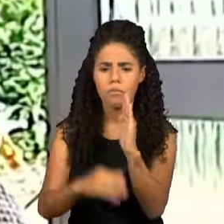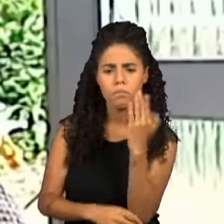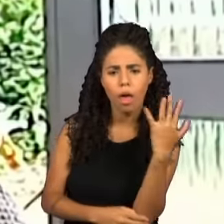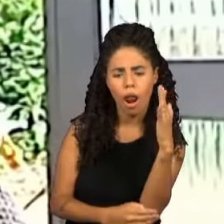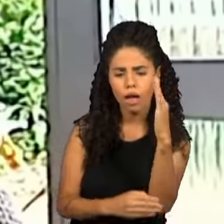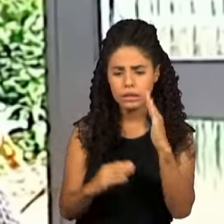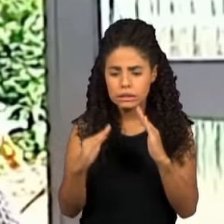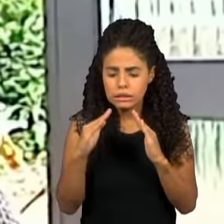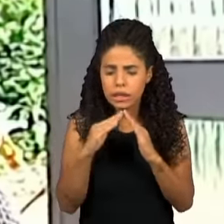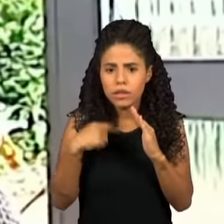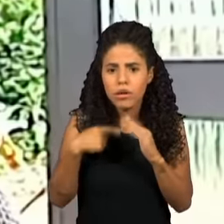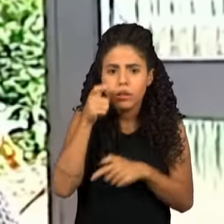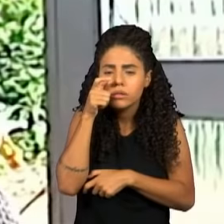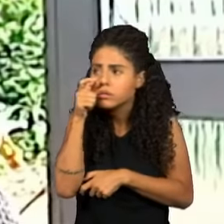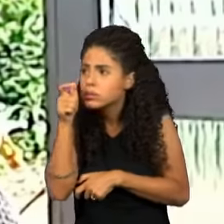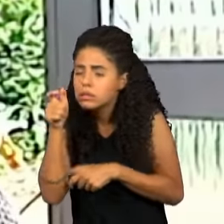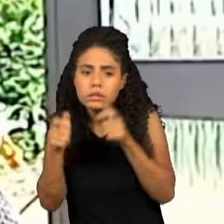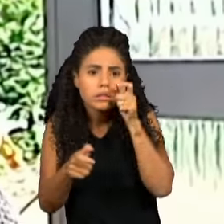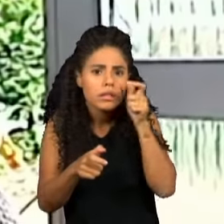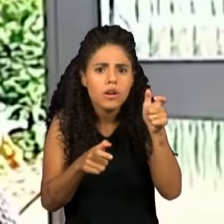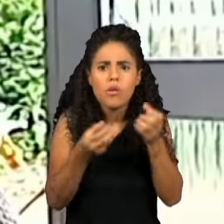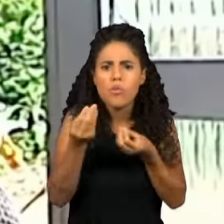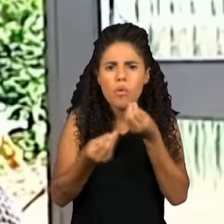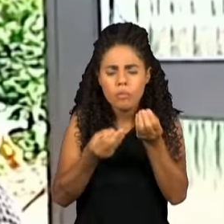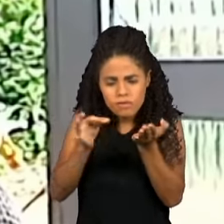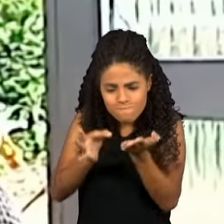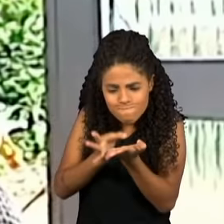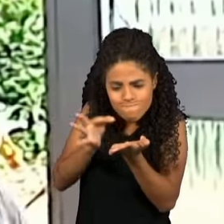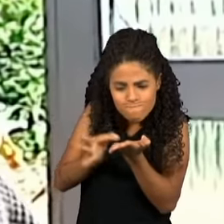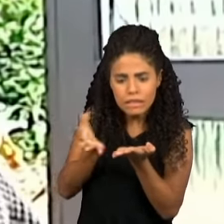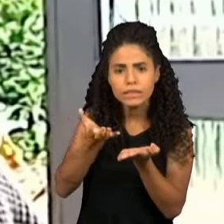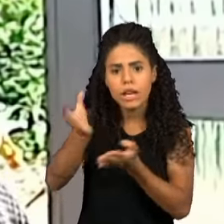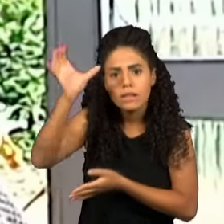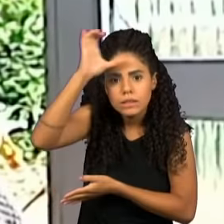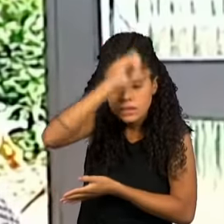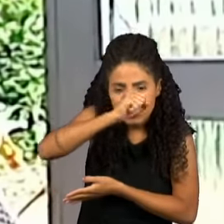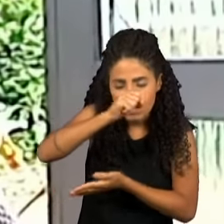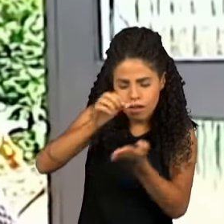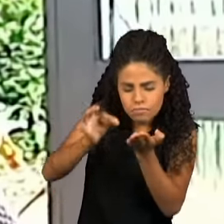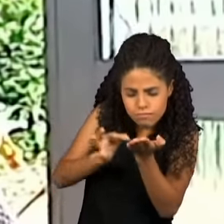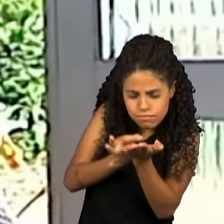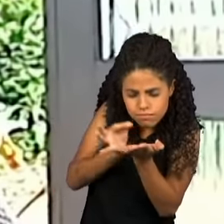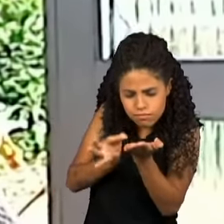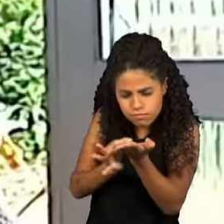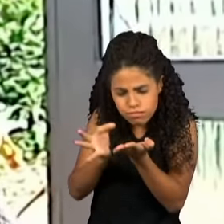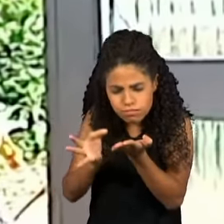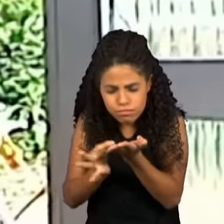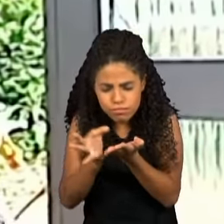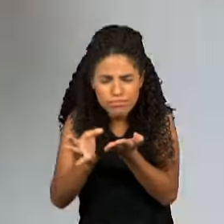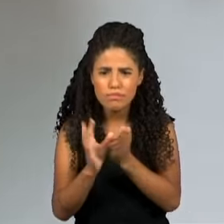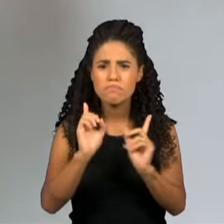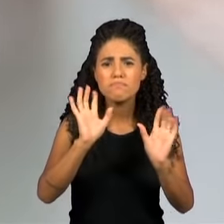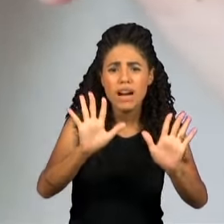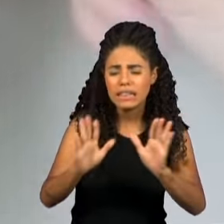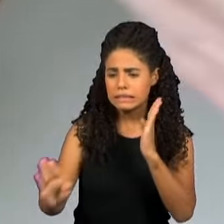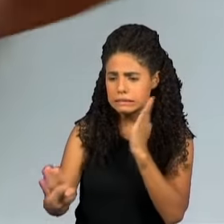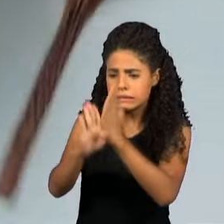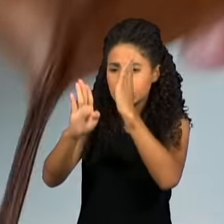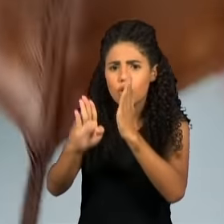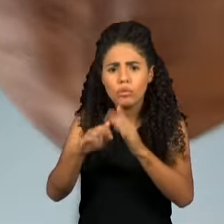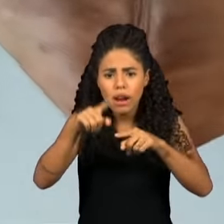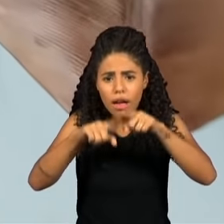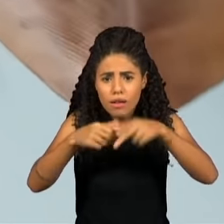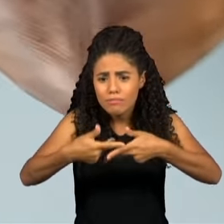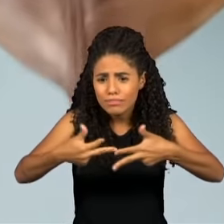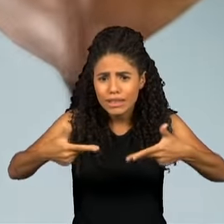muito interessada com a técnica do bordado, só que lá a gente não encontrava com facilidade os materiais, né. As